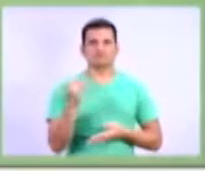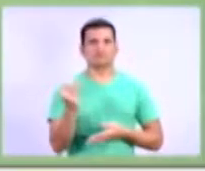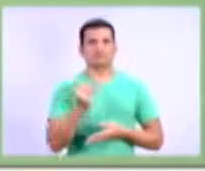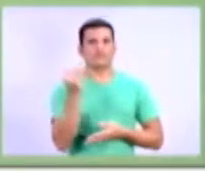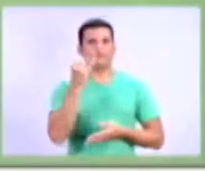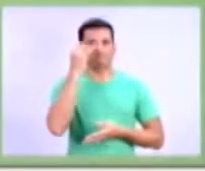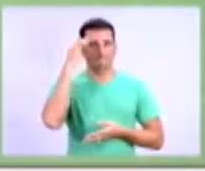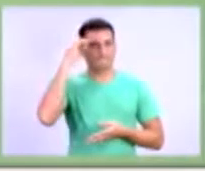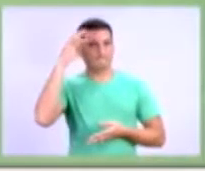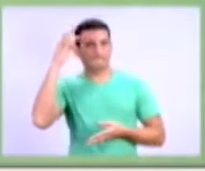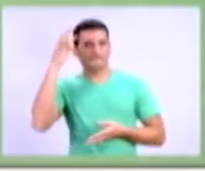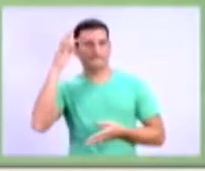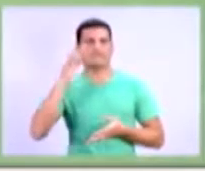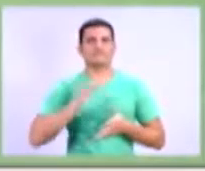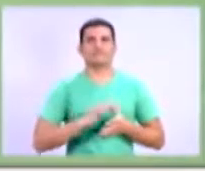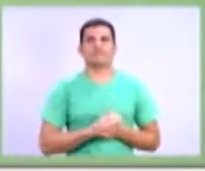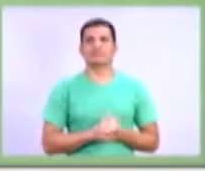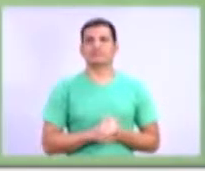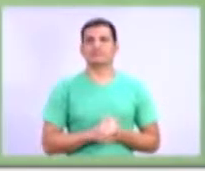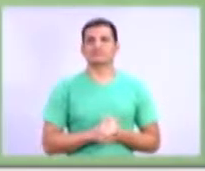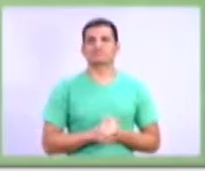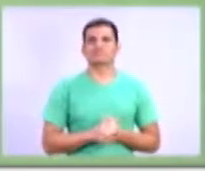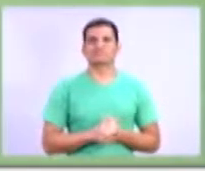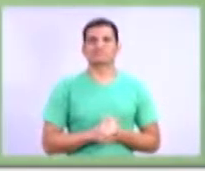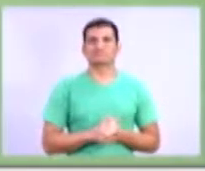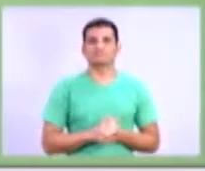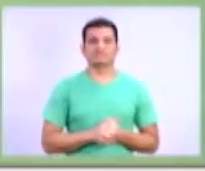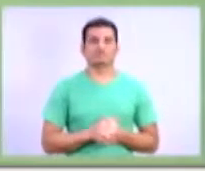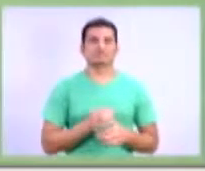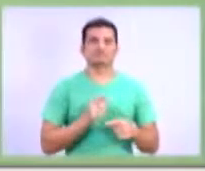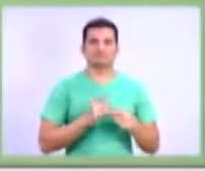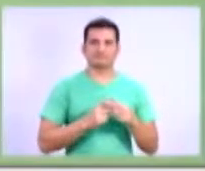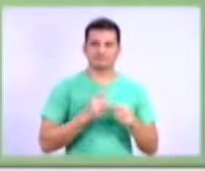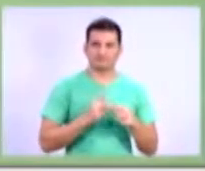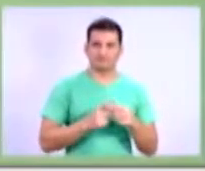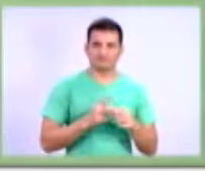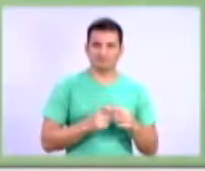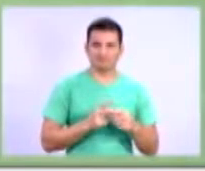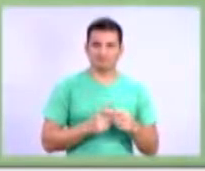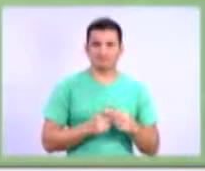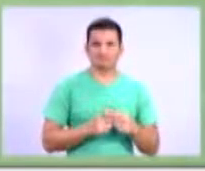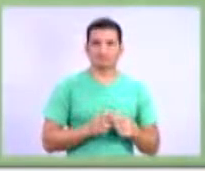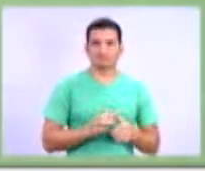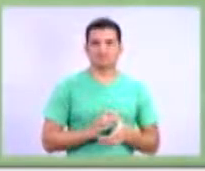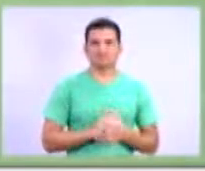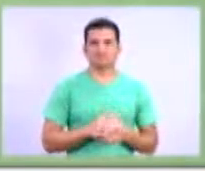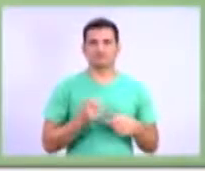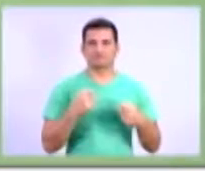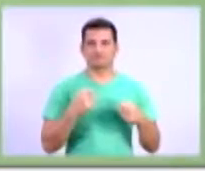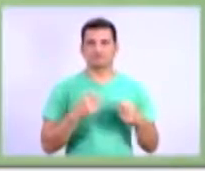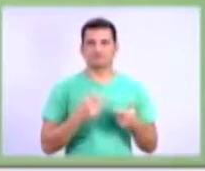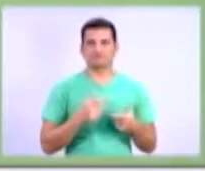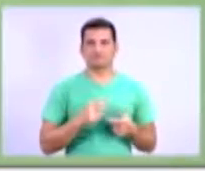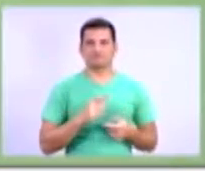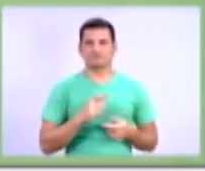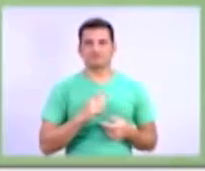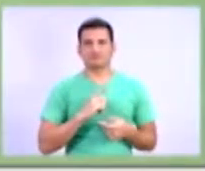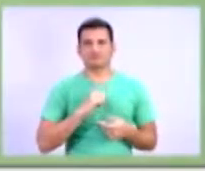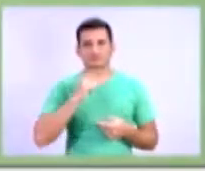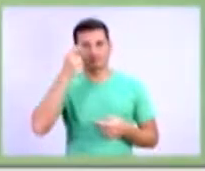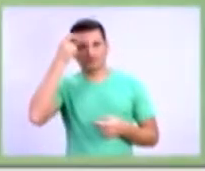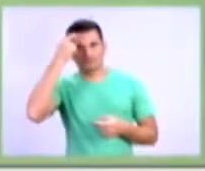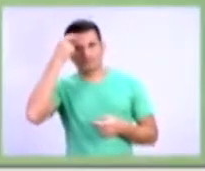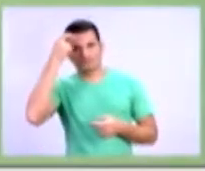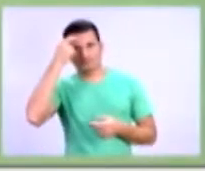gente refletir sobre isso aqui. Por quê? Porque é necessário que nós desenvolvamos uma consciência